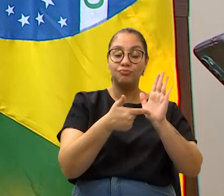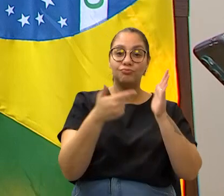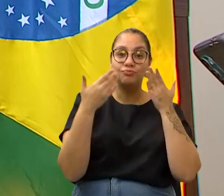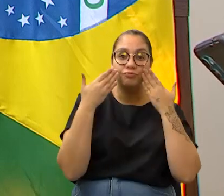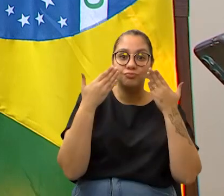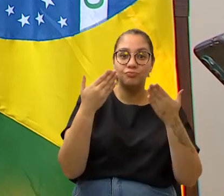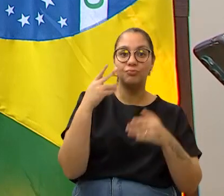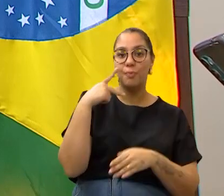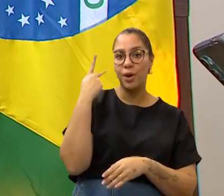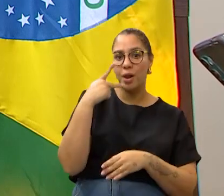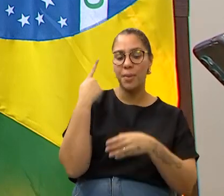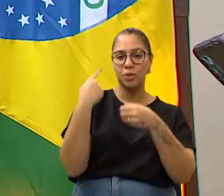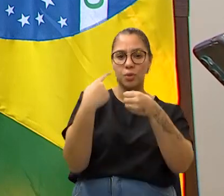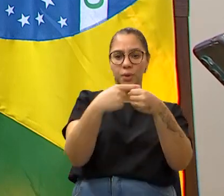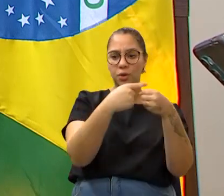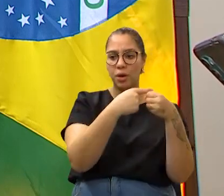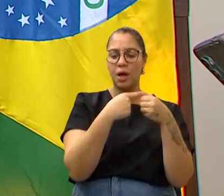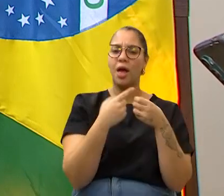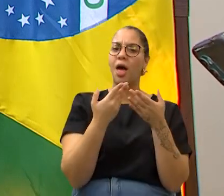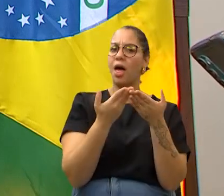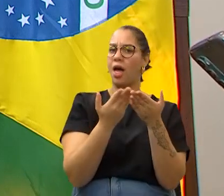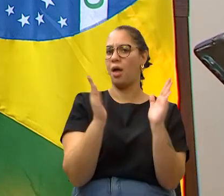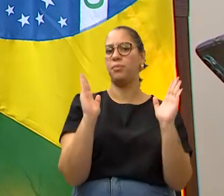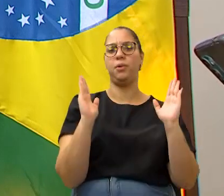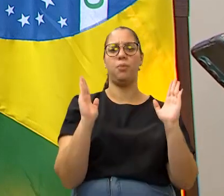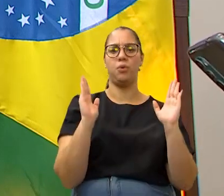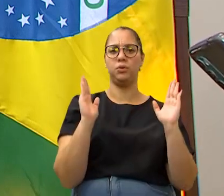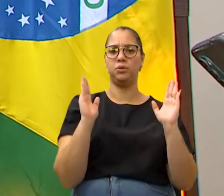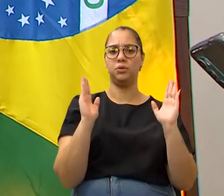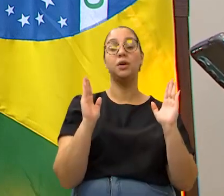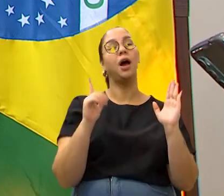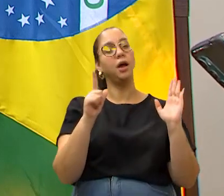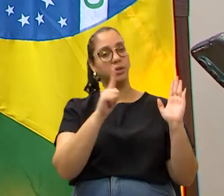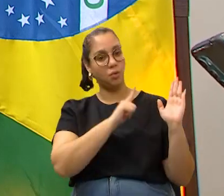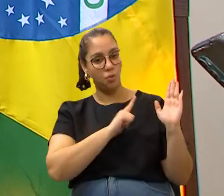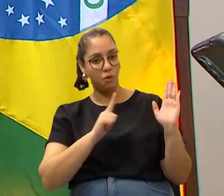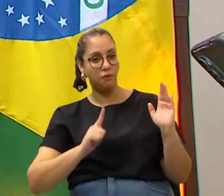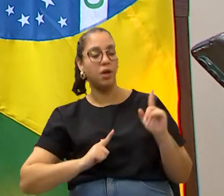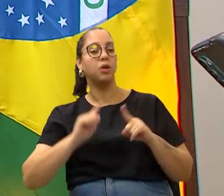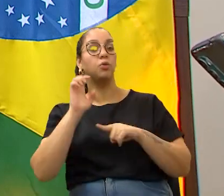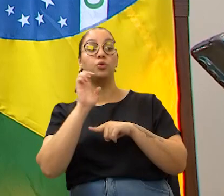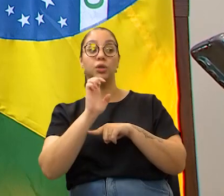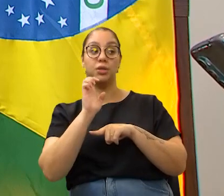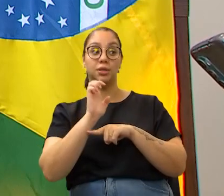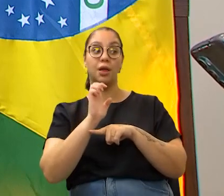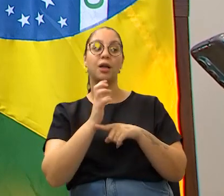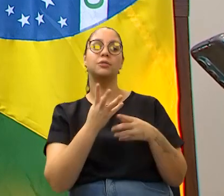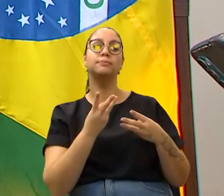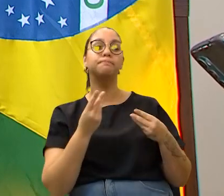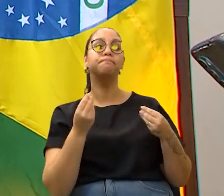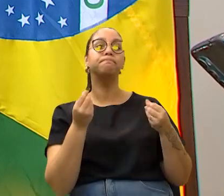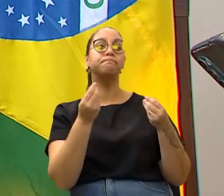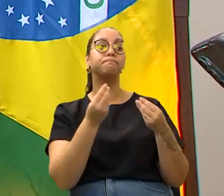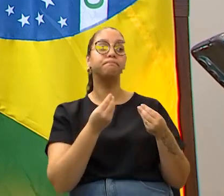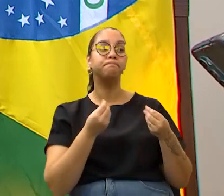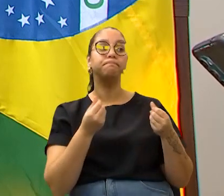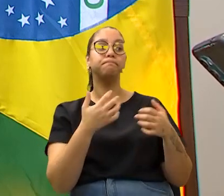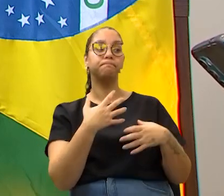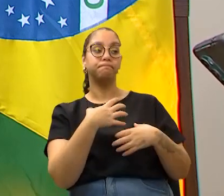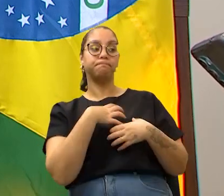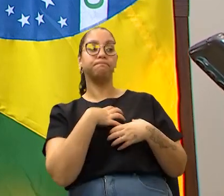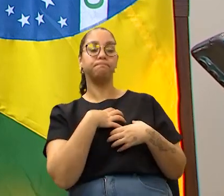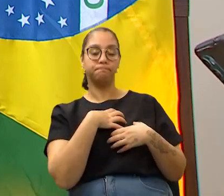do Parlamento Metropolitano abre portas. E aí o governo do estado fica mais sensibilizado